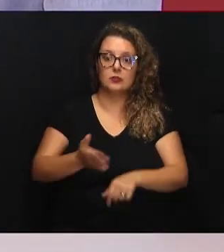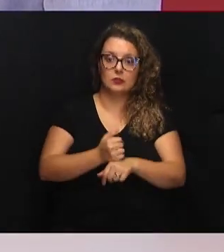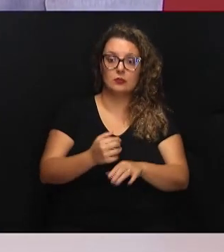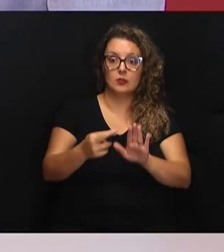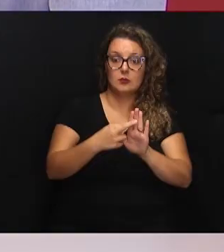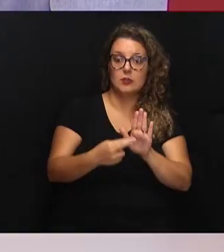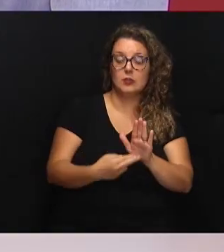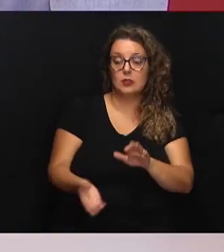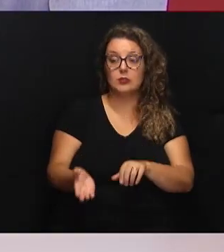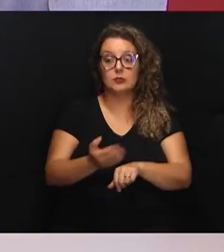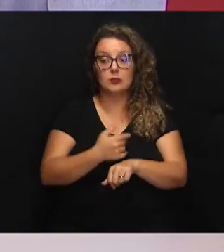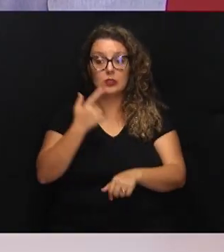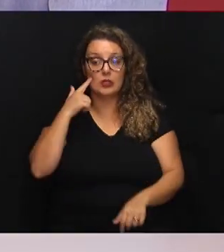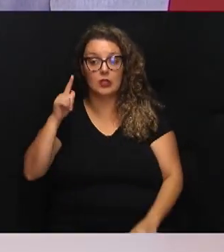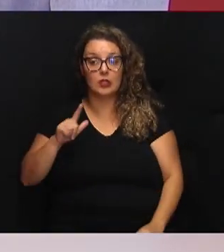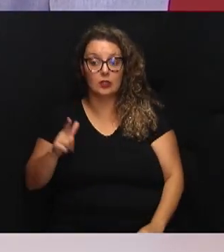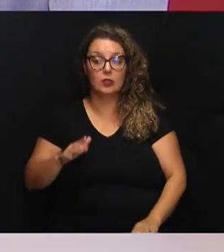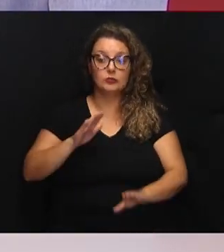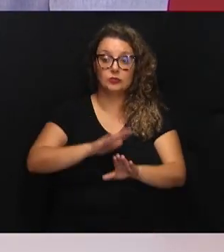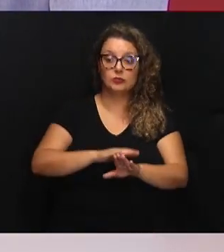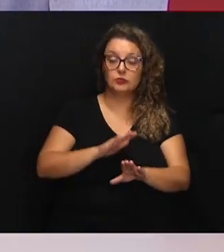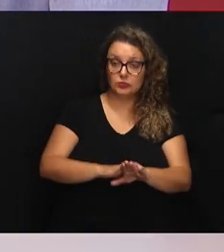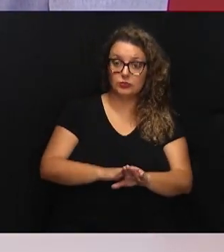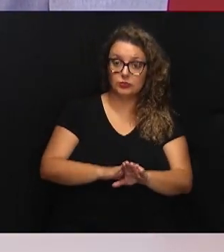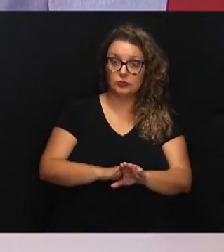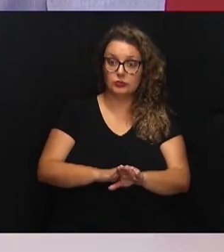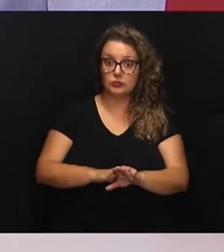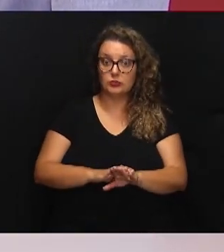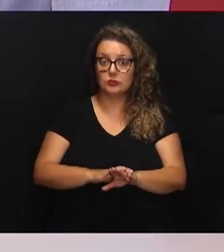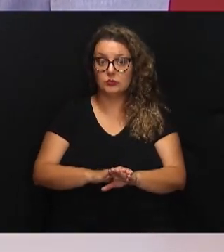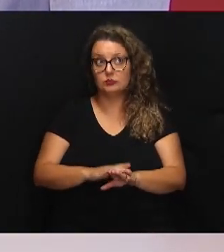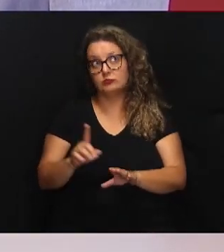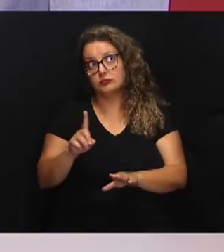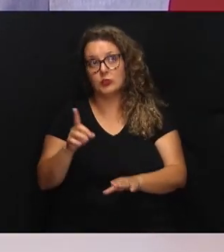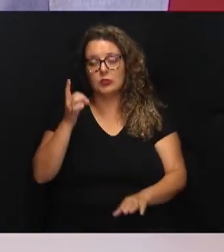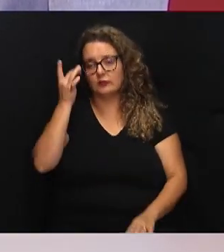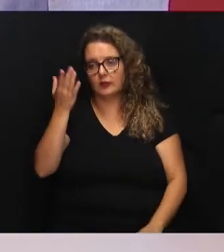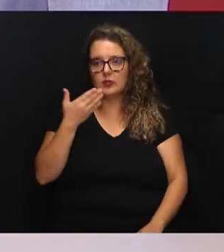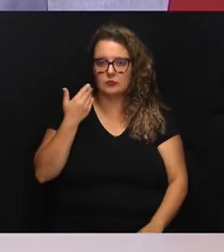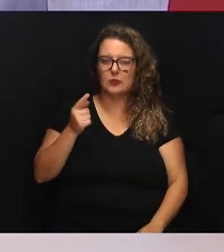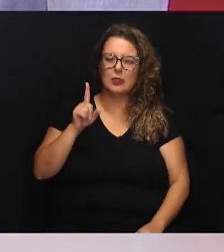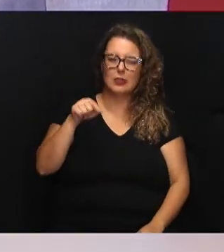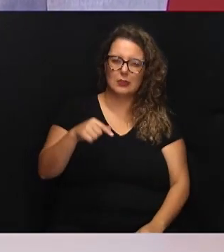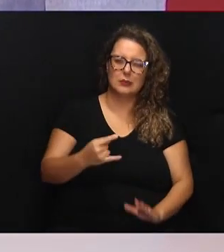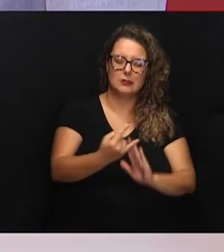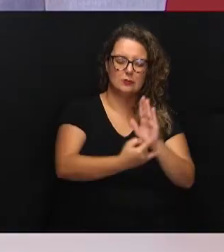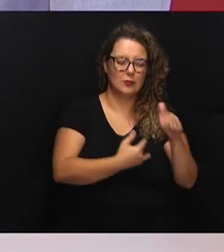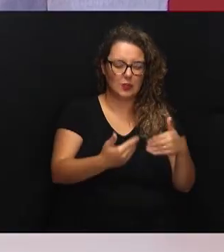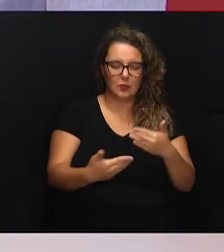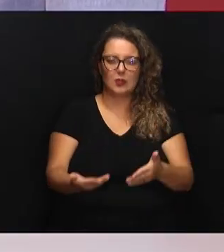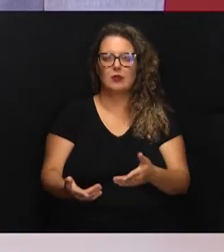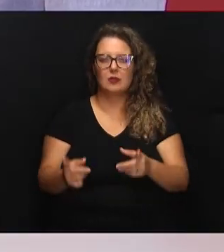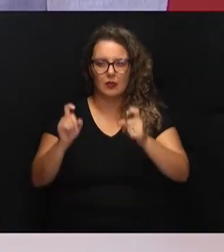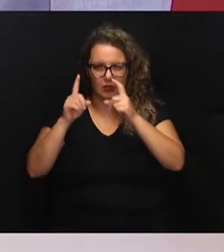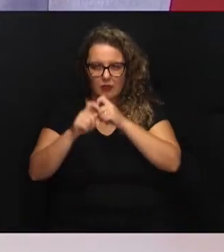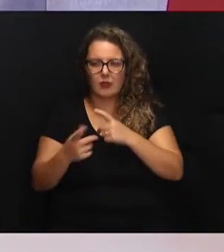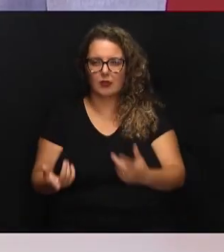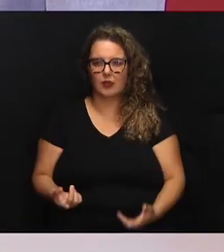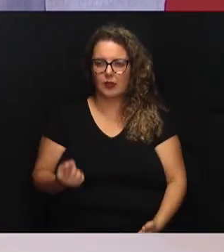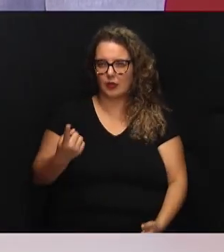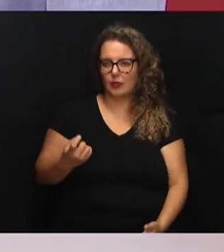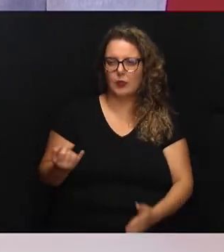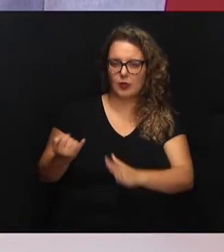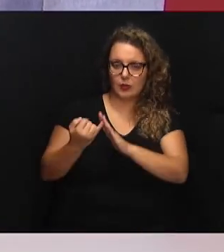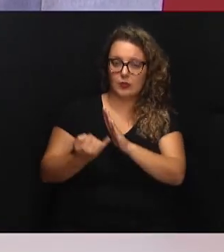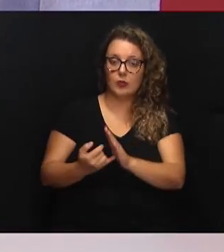tinha antes, pela lógica de funcionamento, não era fácil, era burocrático e muito amarrado em geral a uma instituição só. Hoje